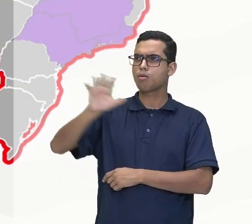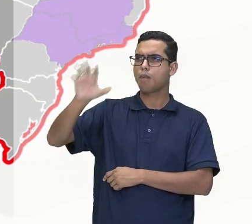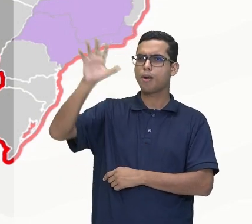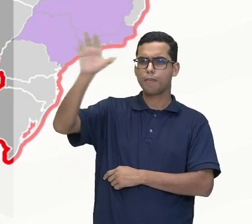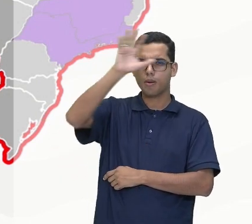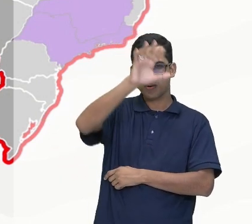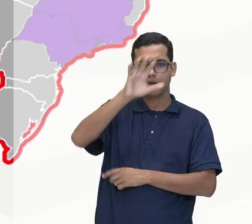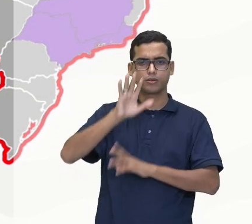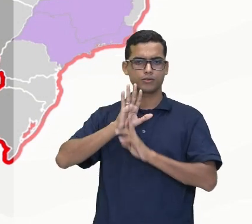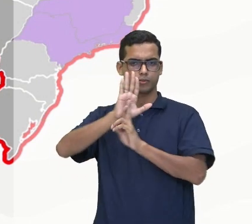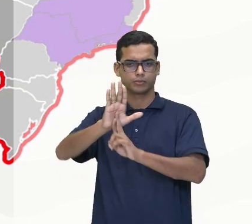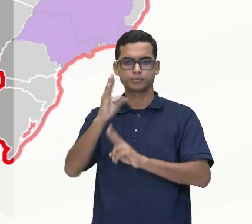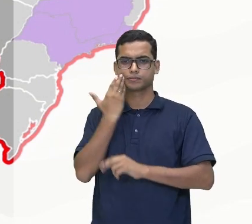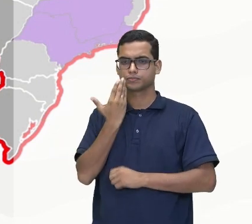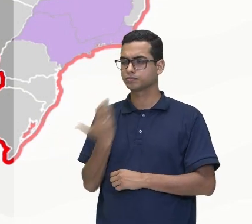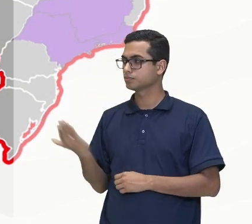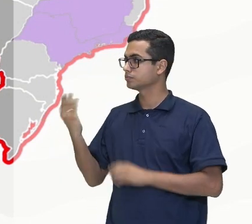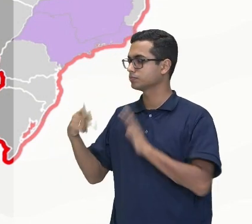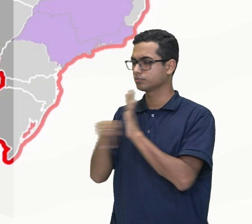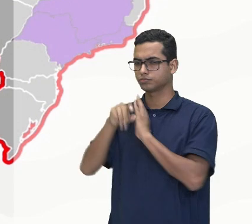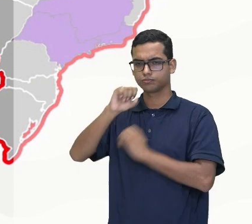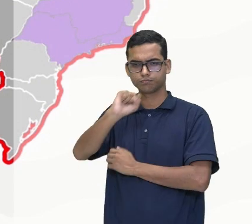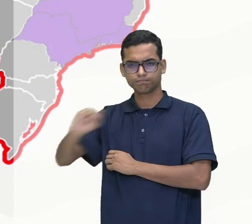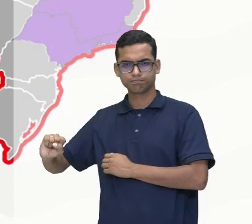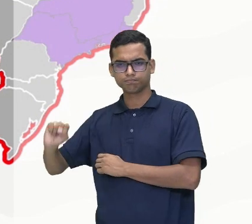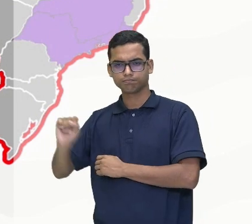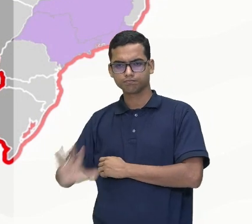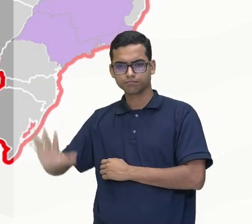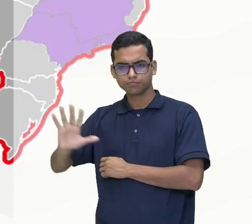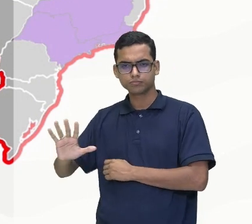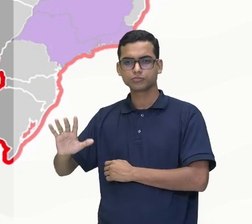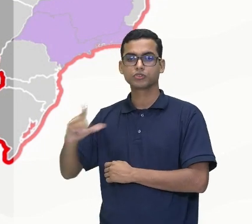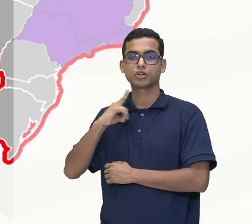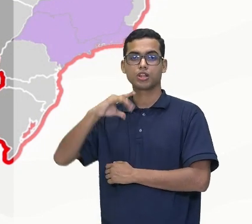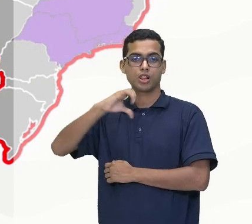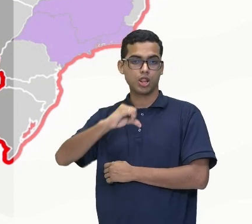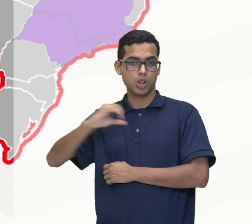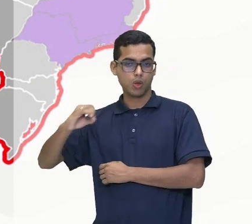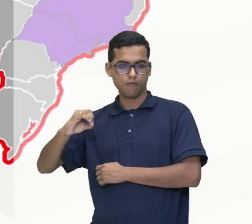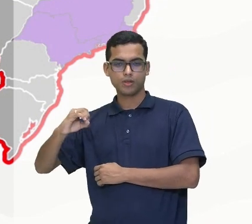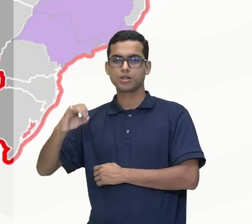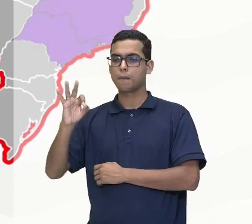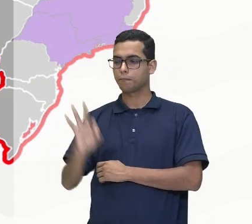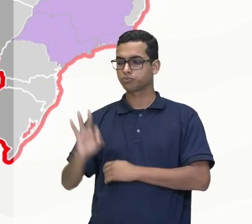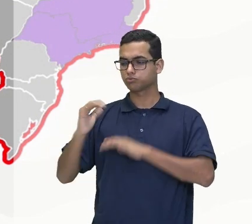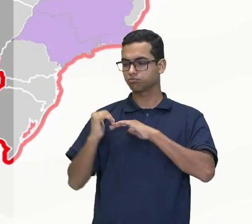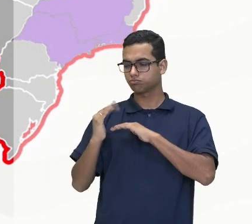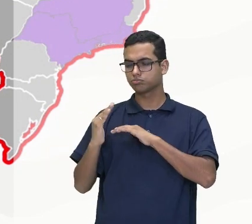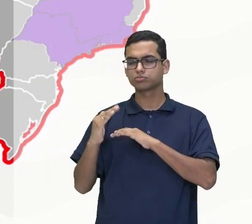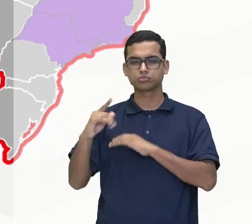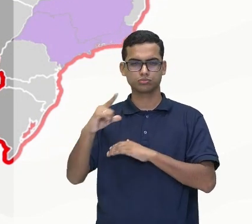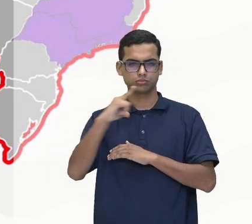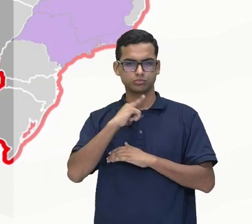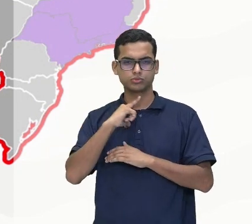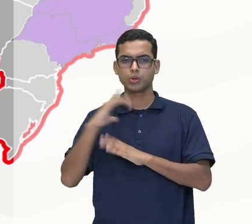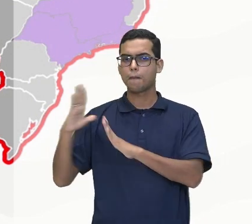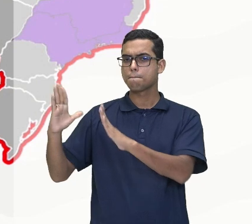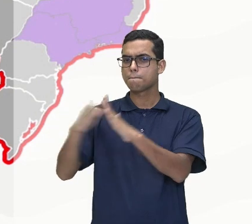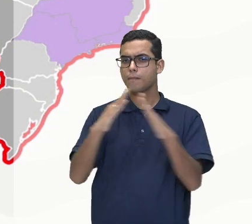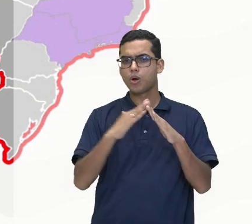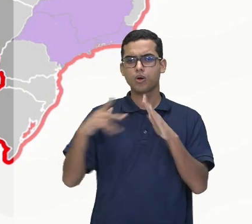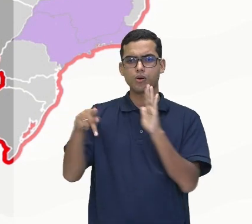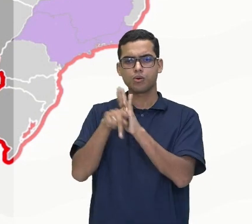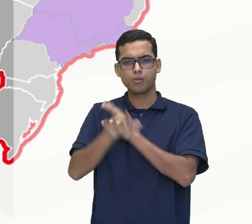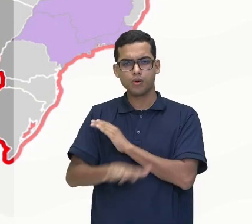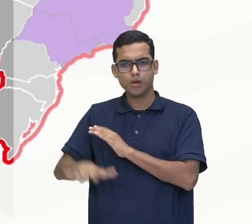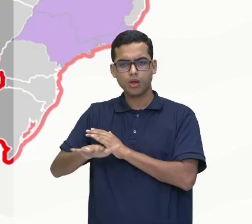nós temos a região sudeste, com um pouco mais de 90%, né, dessa população residindo onde? Em